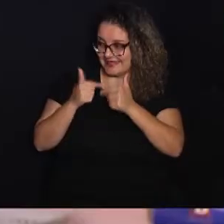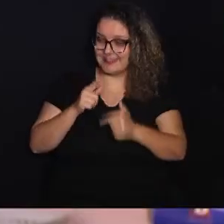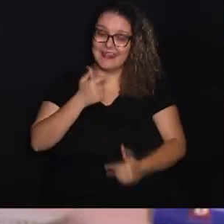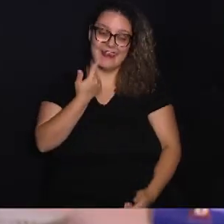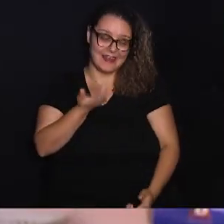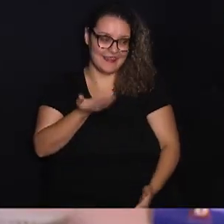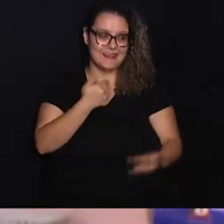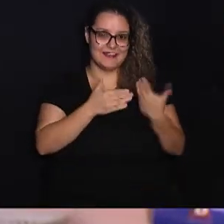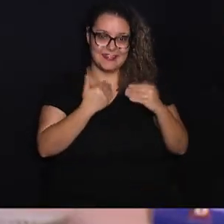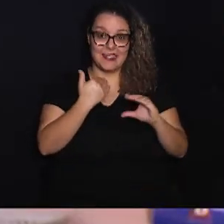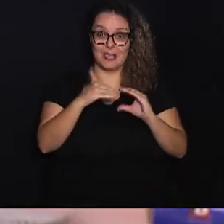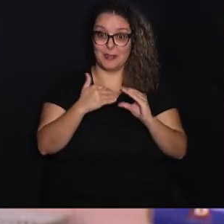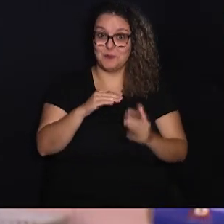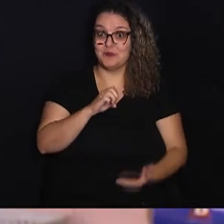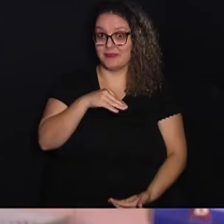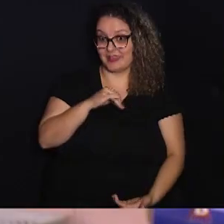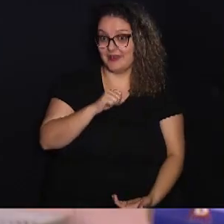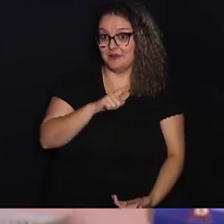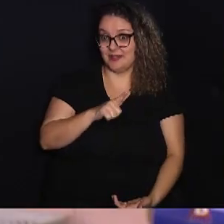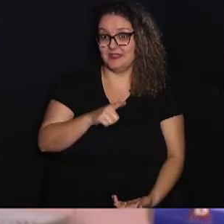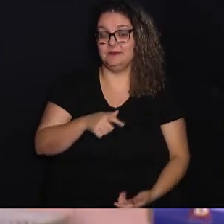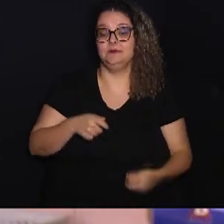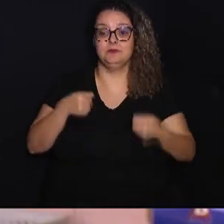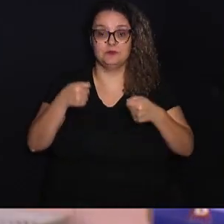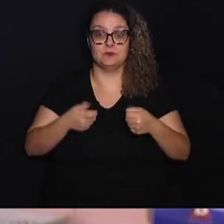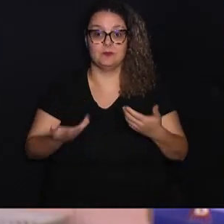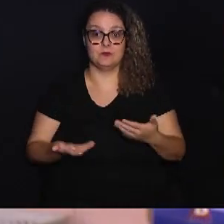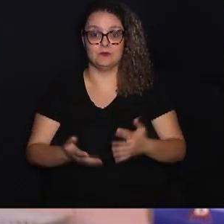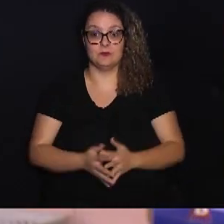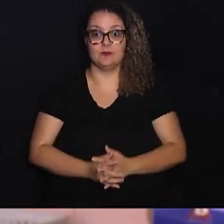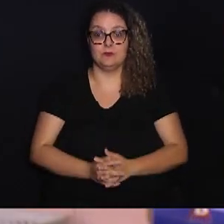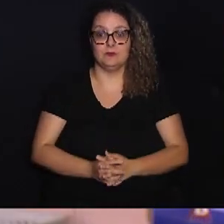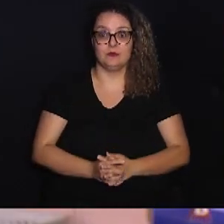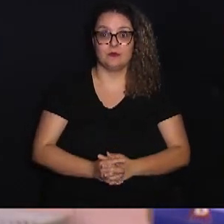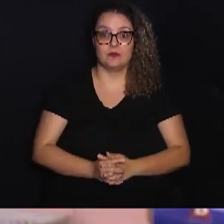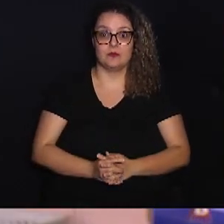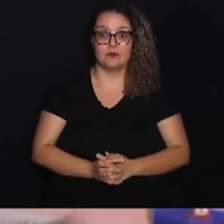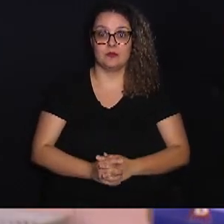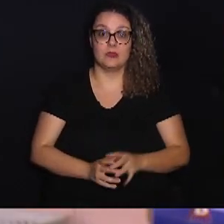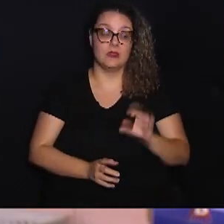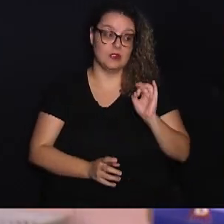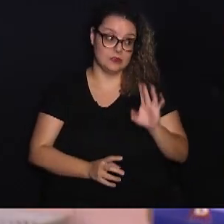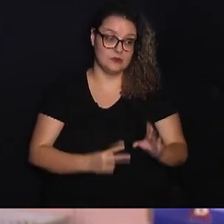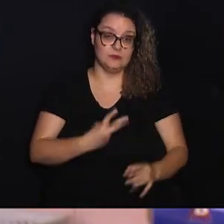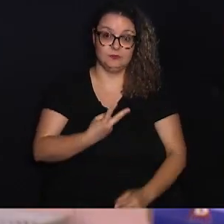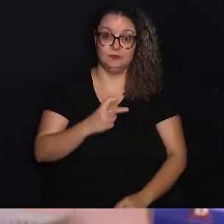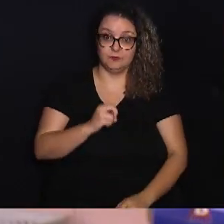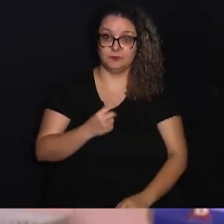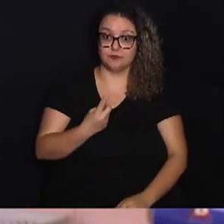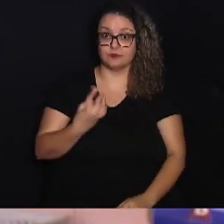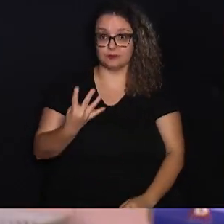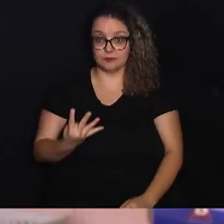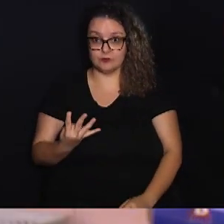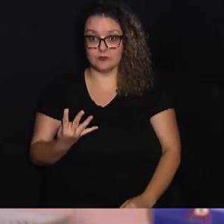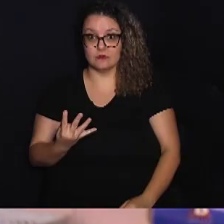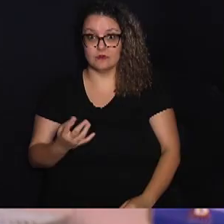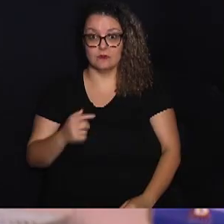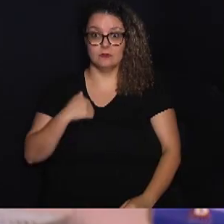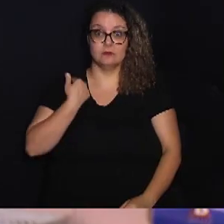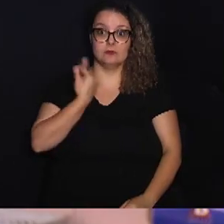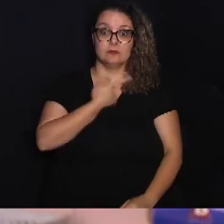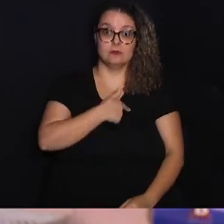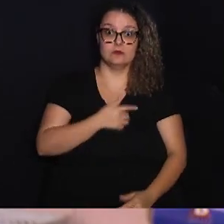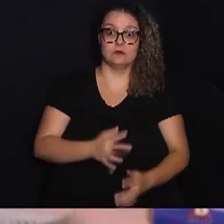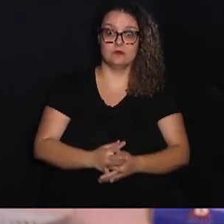E aí realmente isso veio se consolidar somente em 2014, né? A